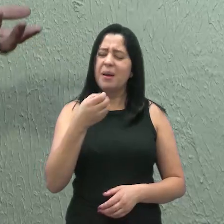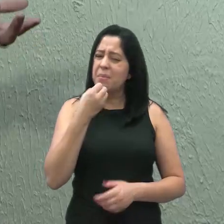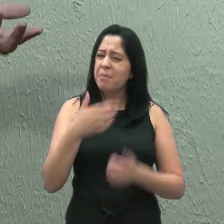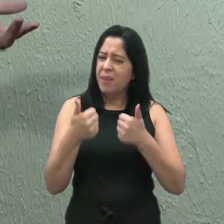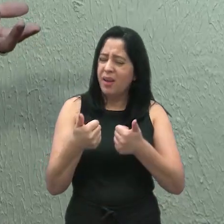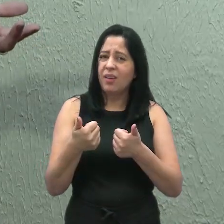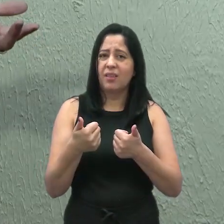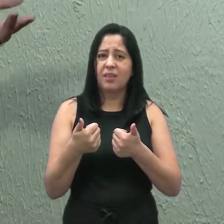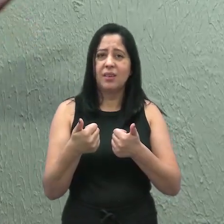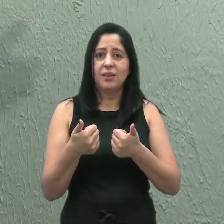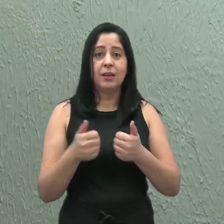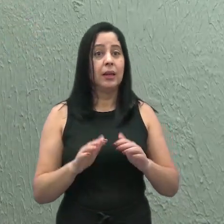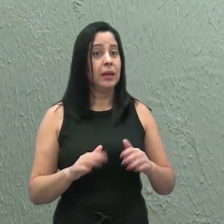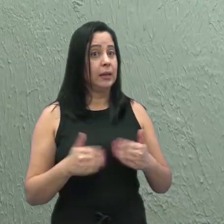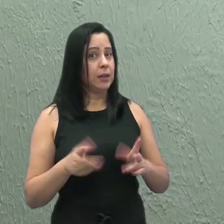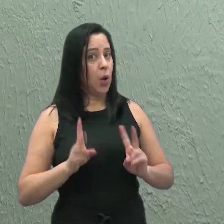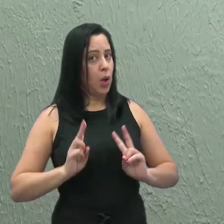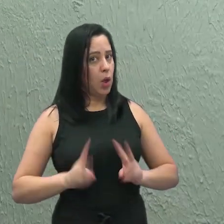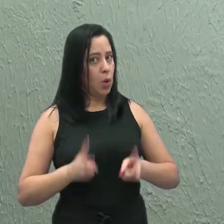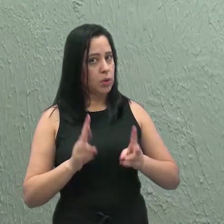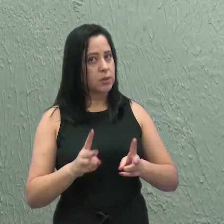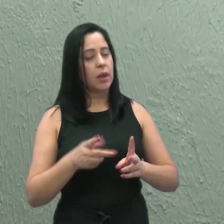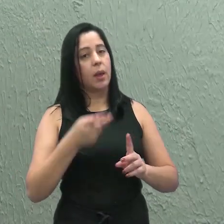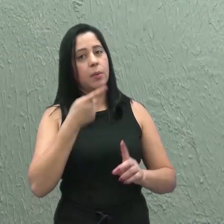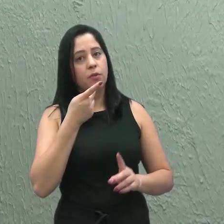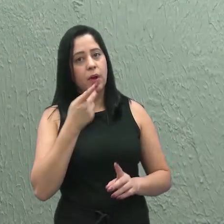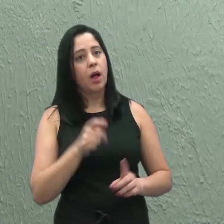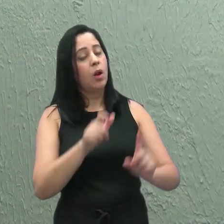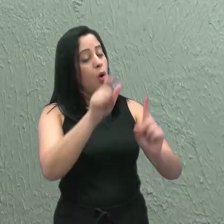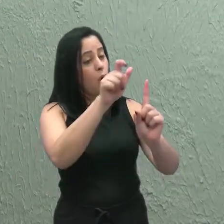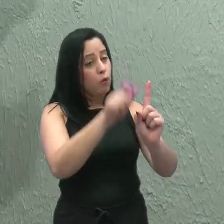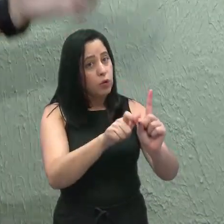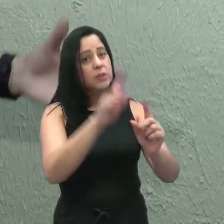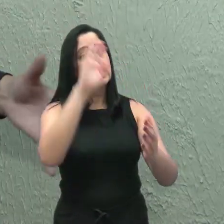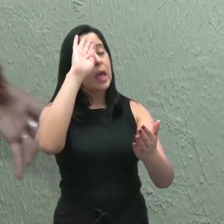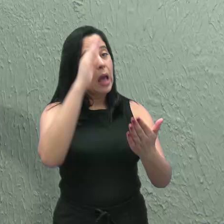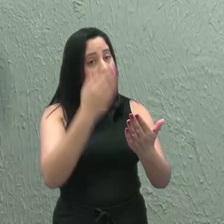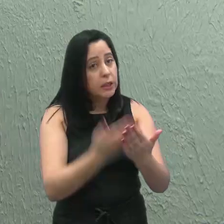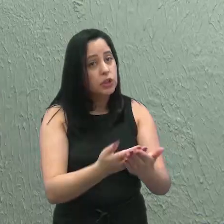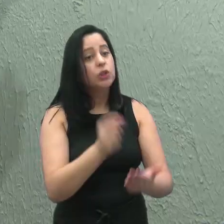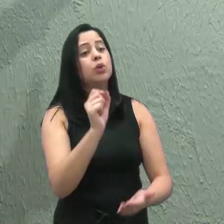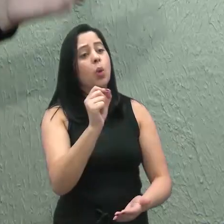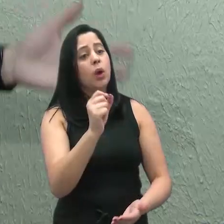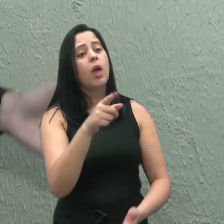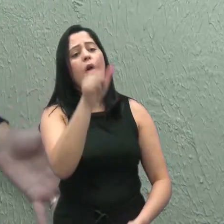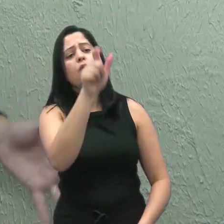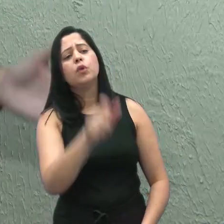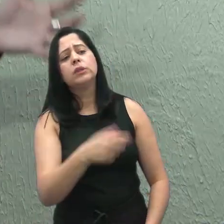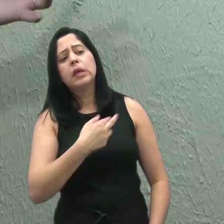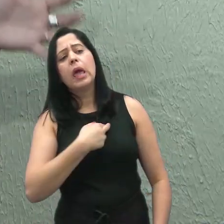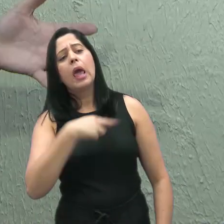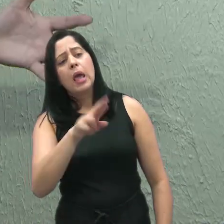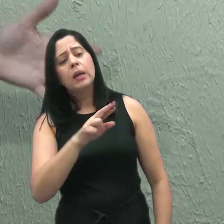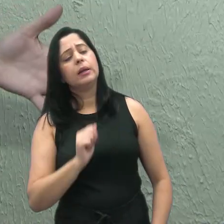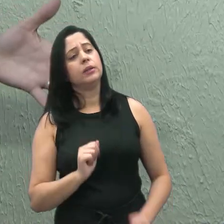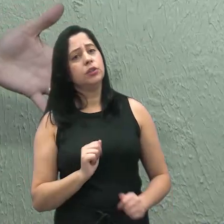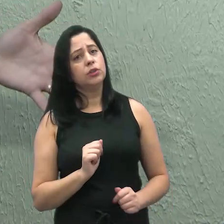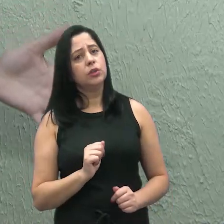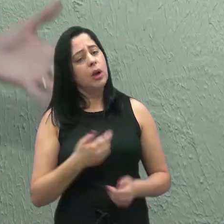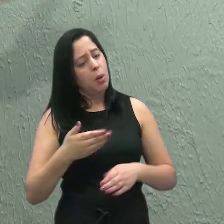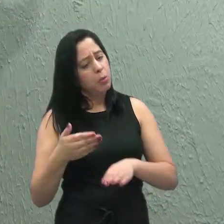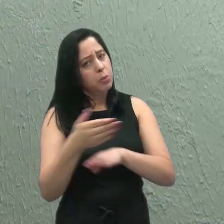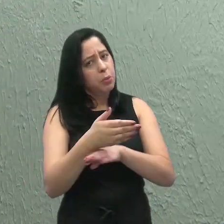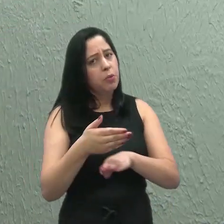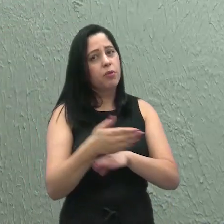está bem? Então a gente sempre pede para a pessoa, olha, busca a sua crença religiosa, o que a sua religião te ensina sobre